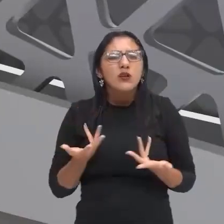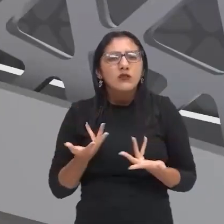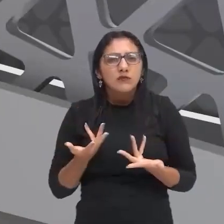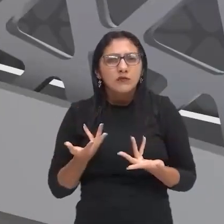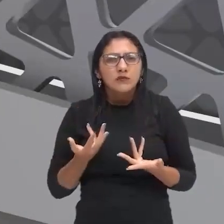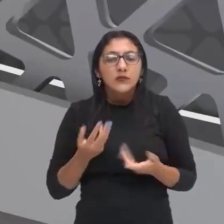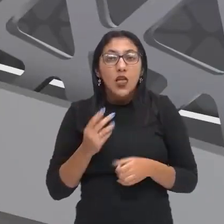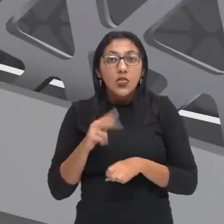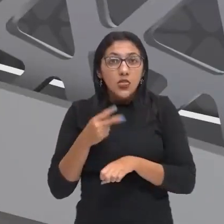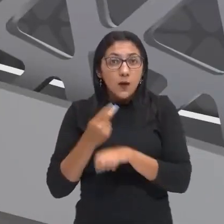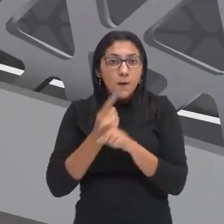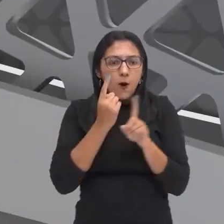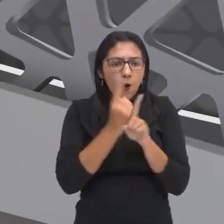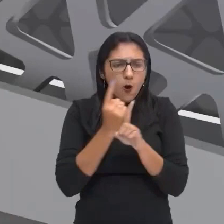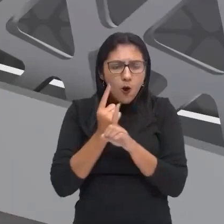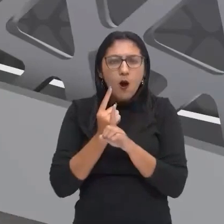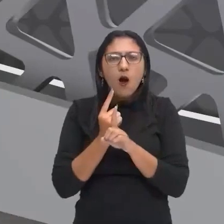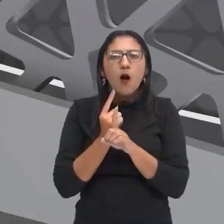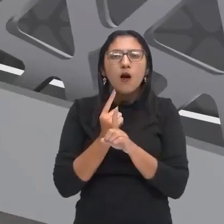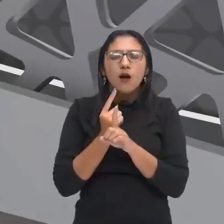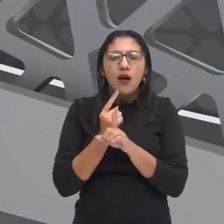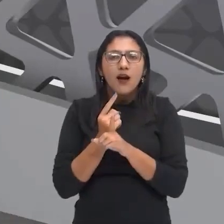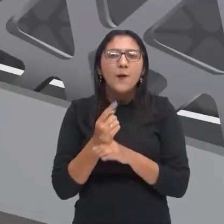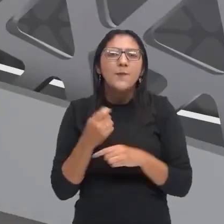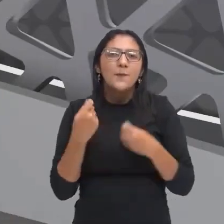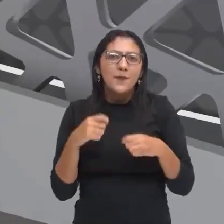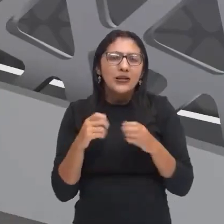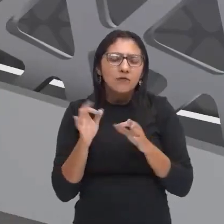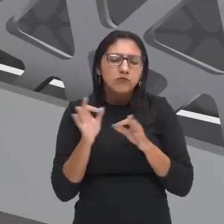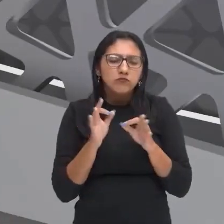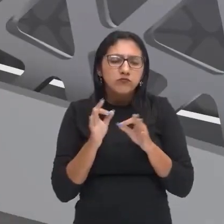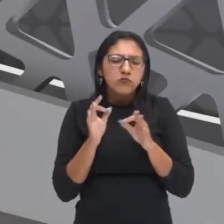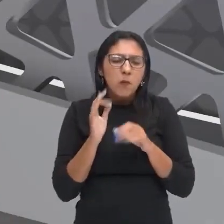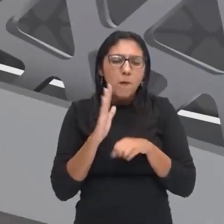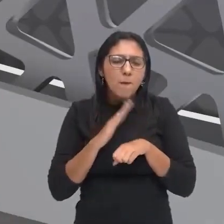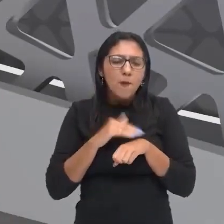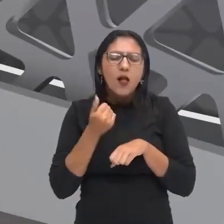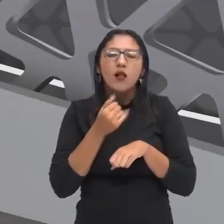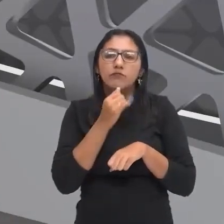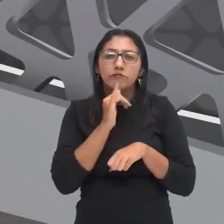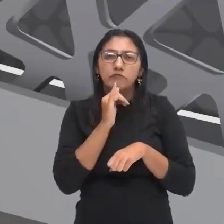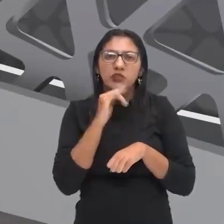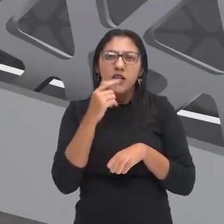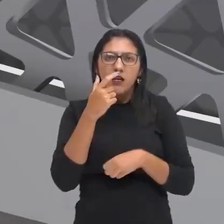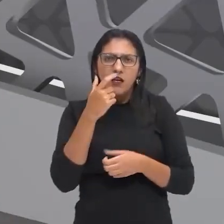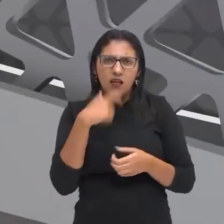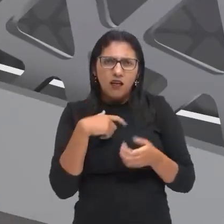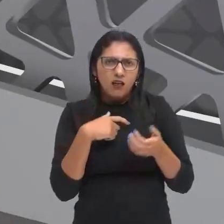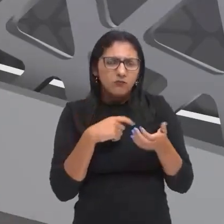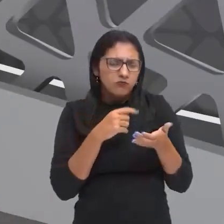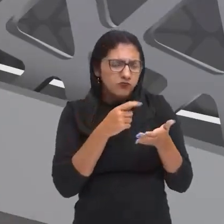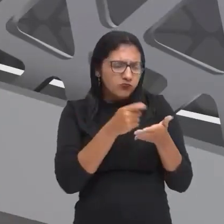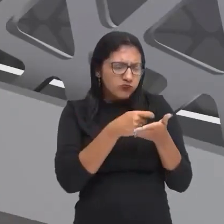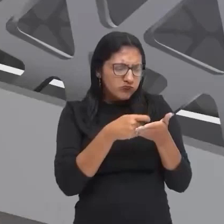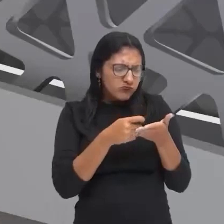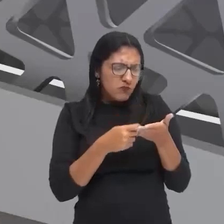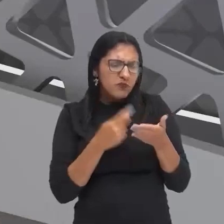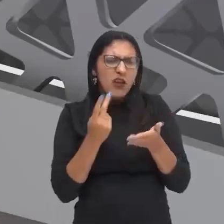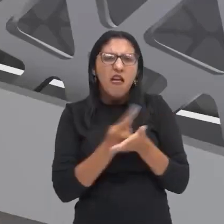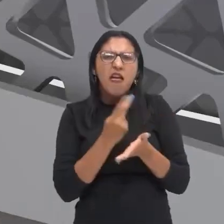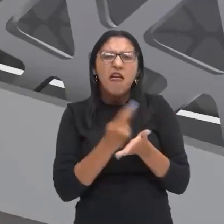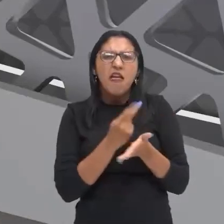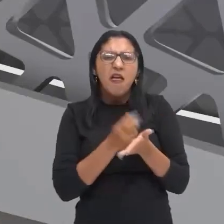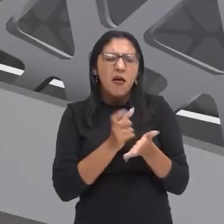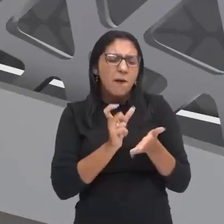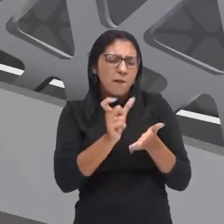vai aperfeiçoar. Porque eu cometo vários erros de ortografia, eu coloco ponto onde não devia,